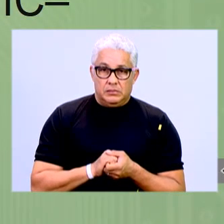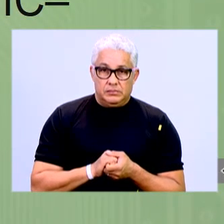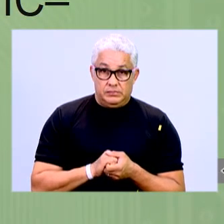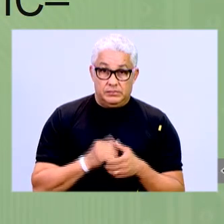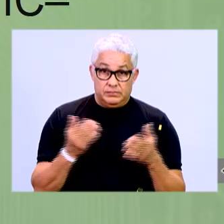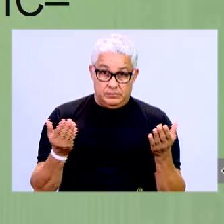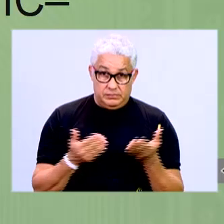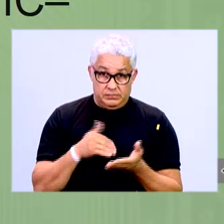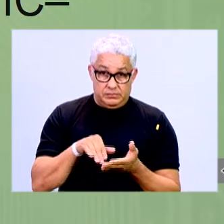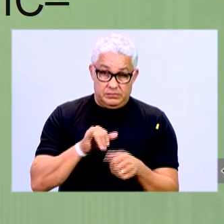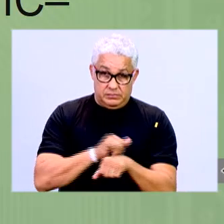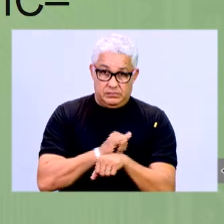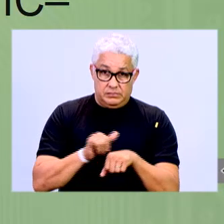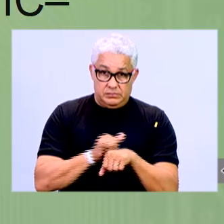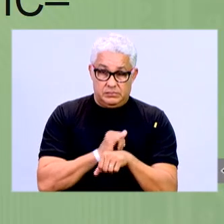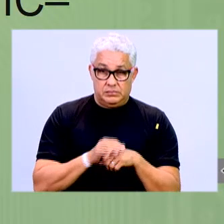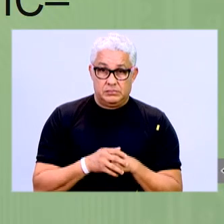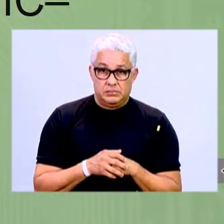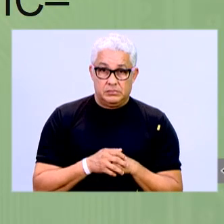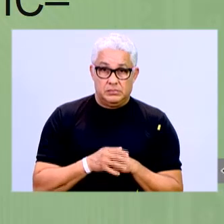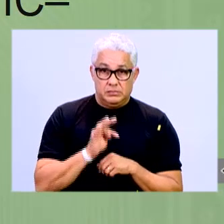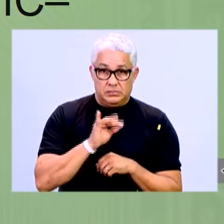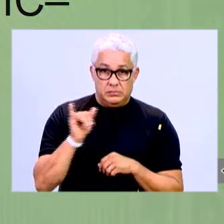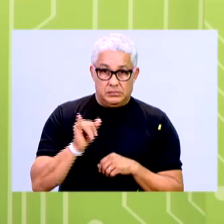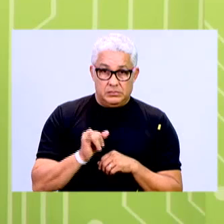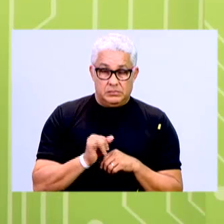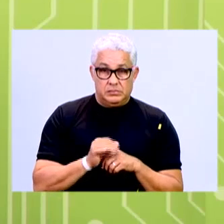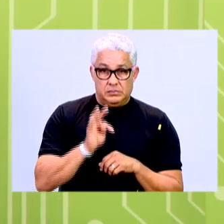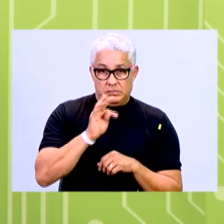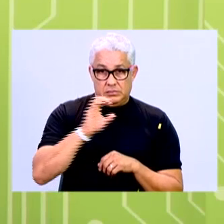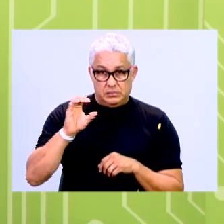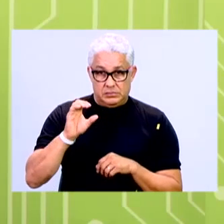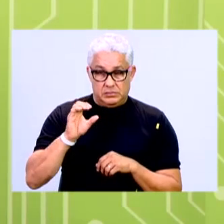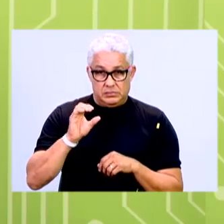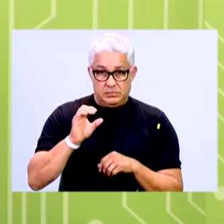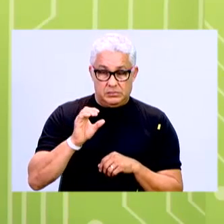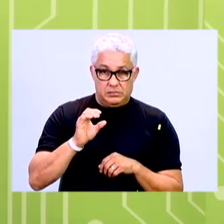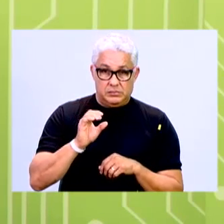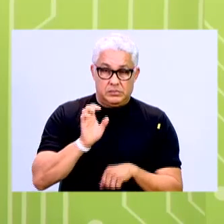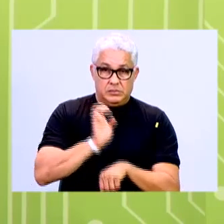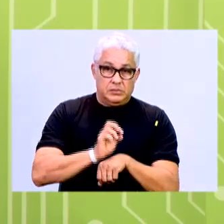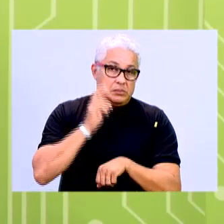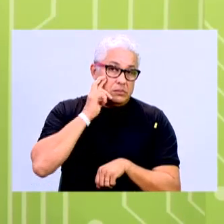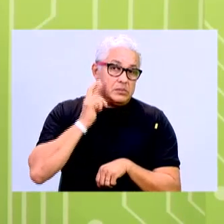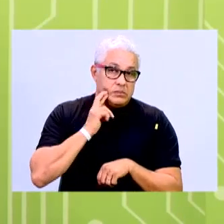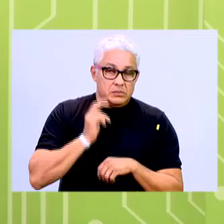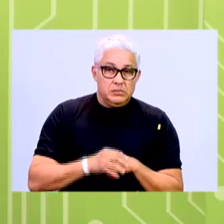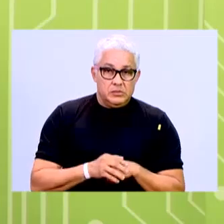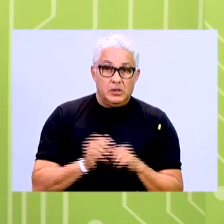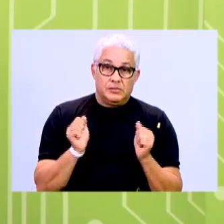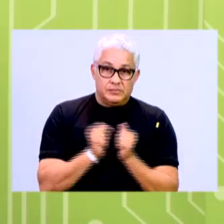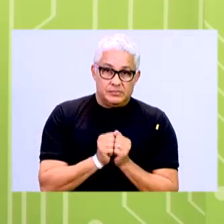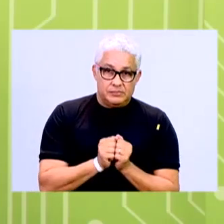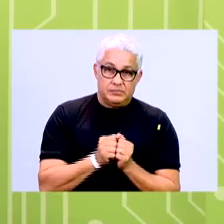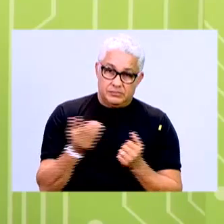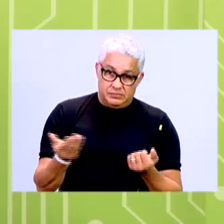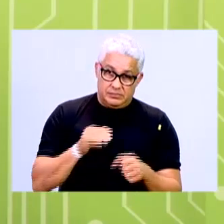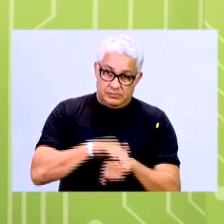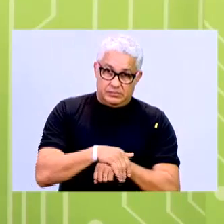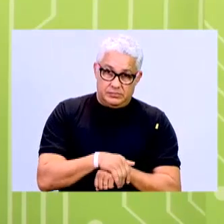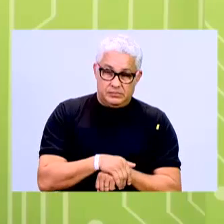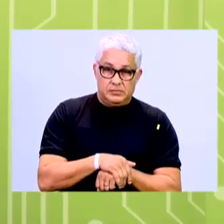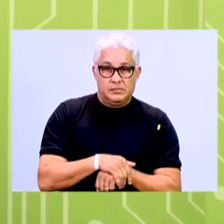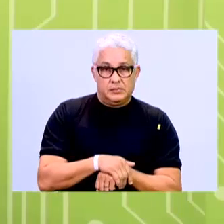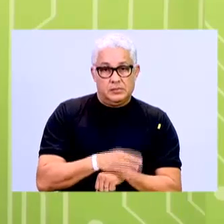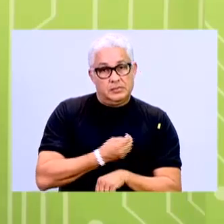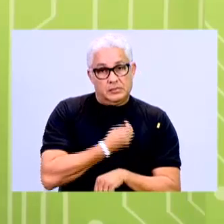Atualmente sou secretário estratégico de TI do Tribunal de Contas do Estado de Rondônia. Junto comigo essa noite